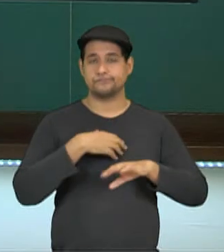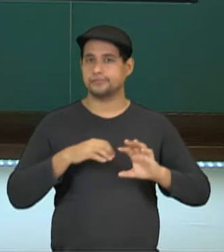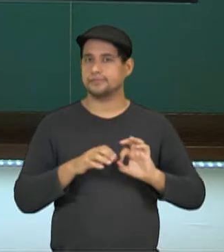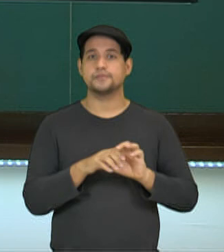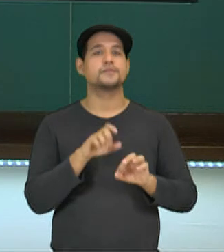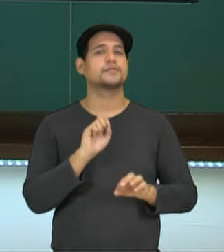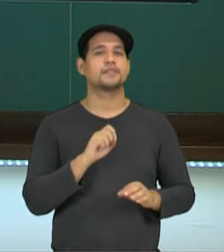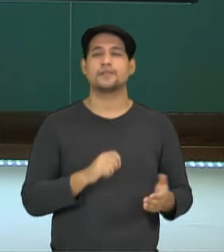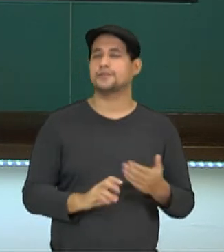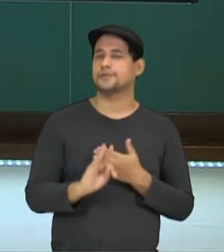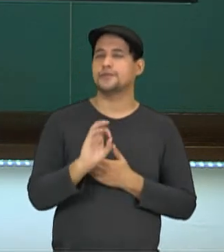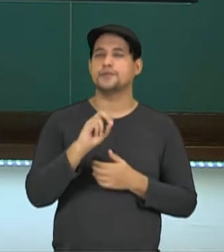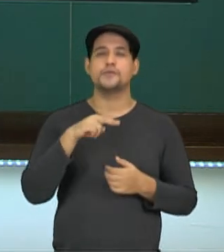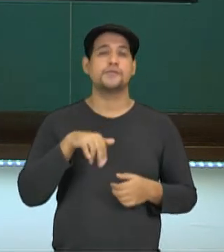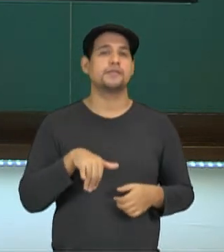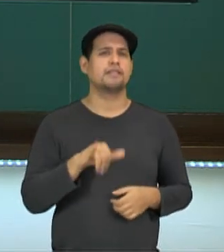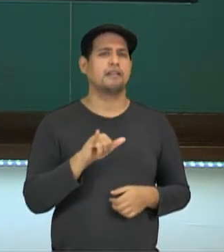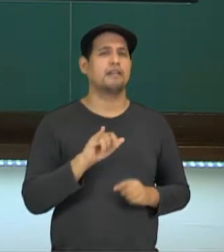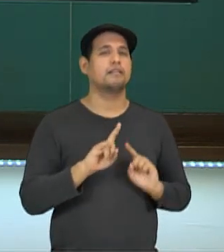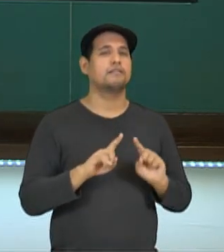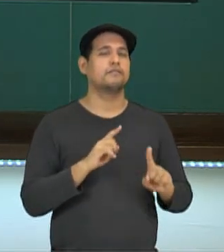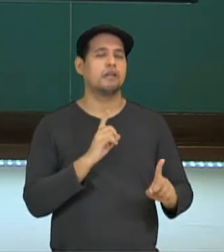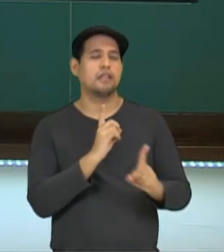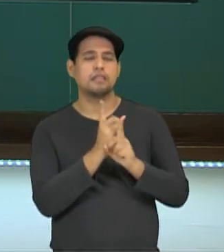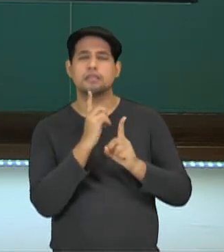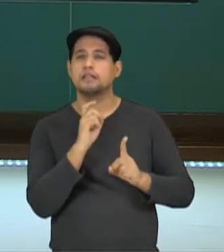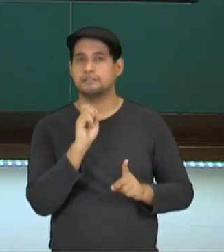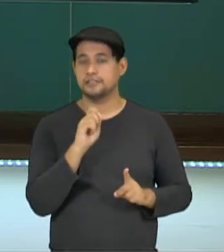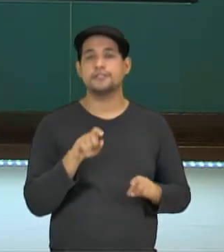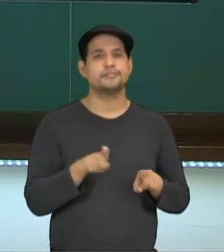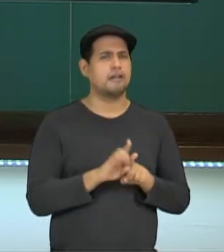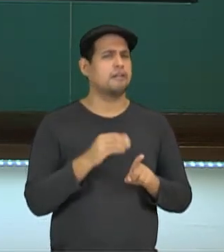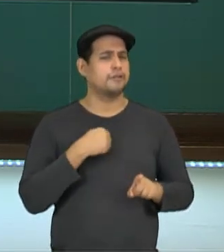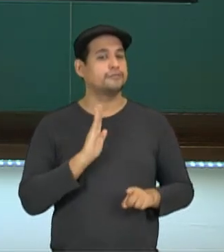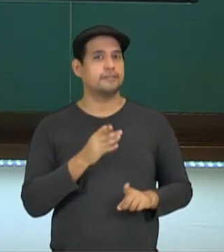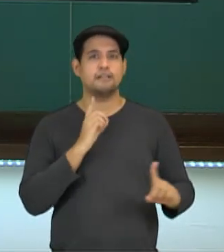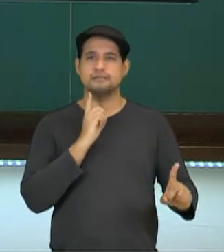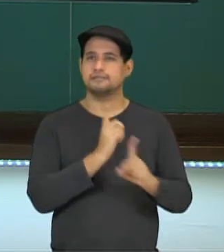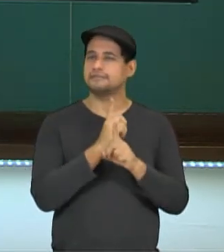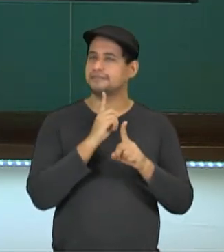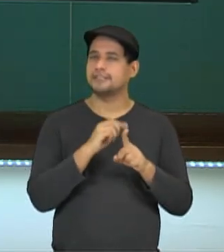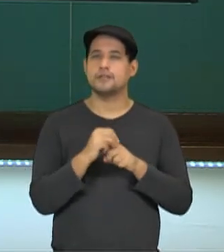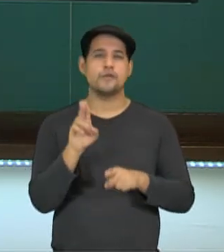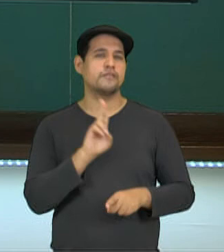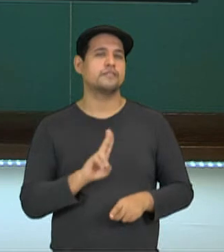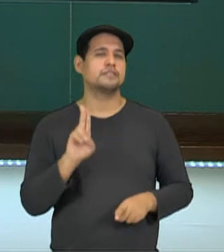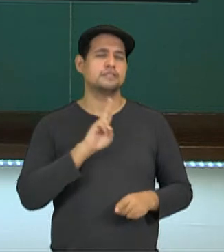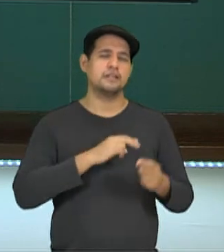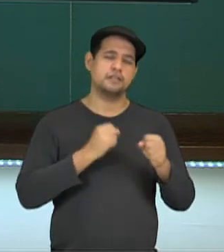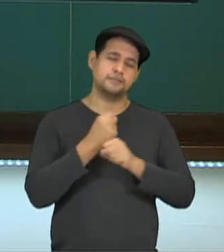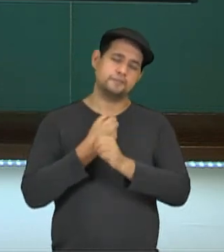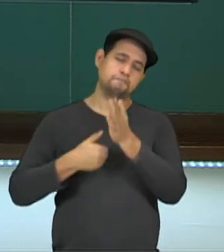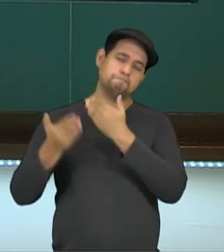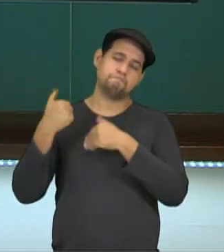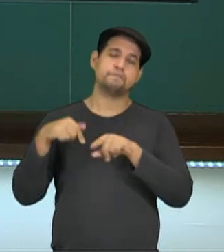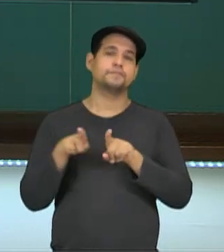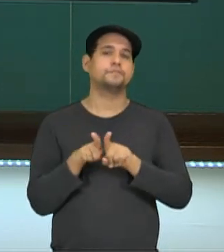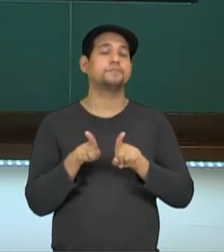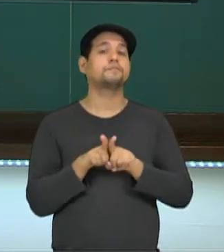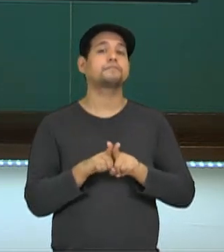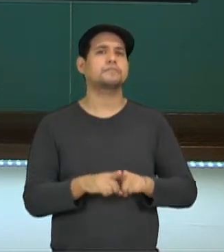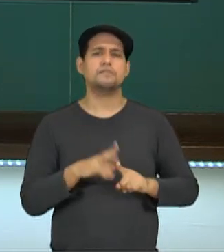do Tony Melendez, né? Inclusive pude encontrá-lo, né, em um evento da universidade há alguns anos atrás, e